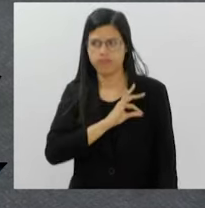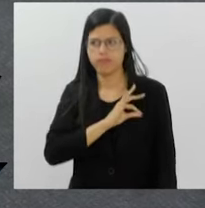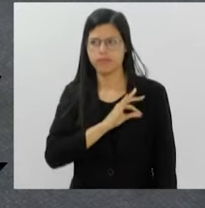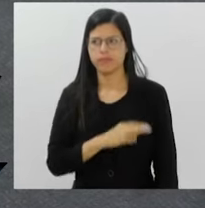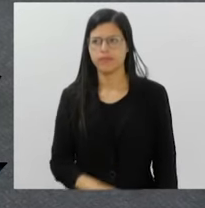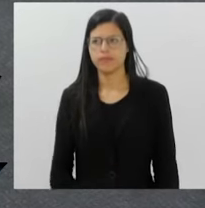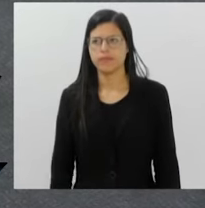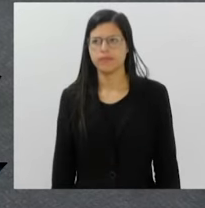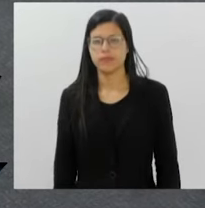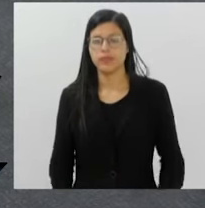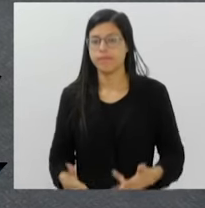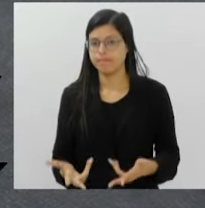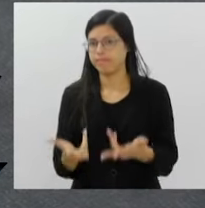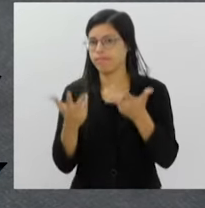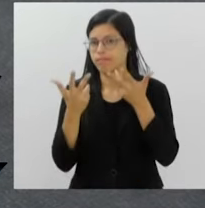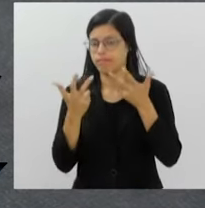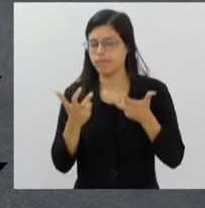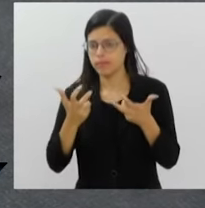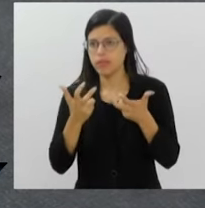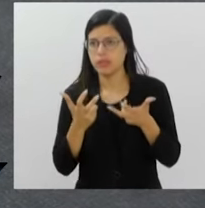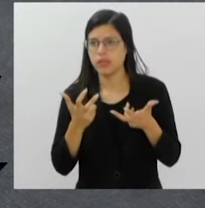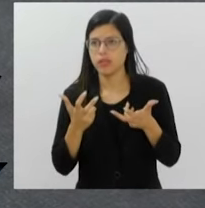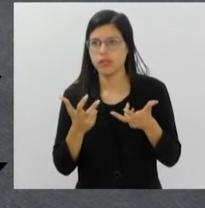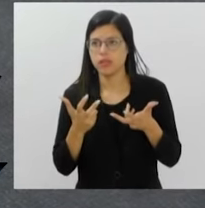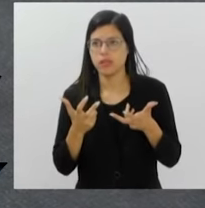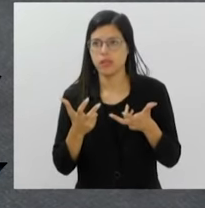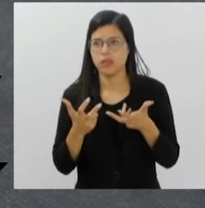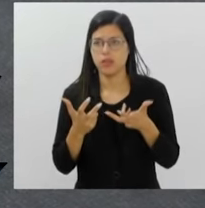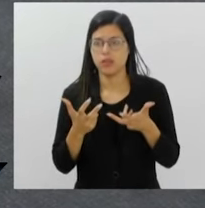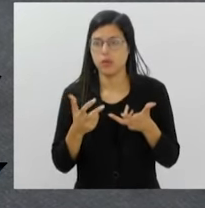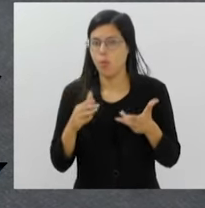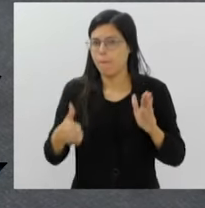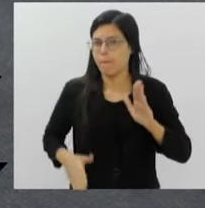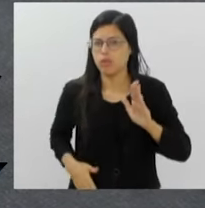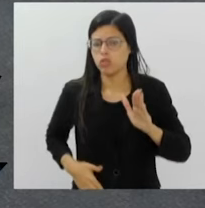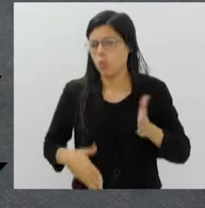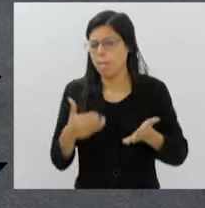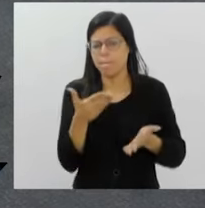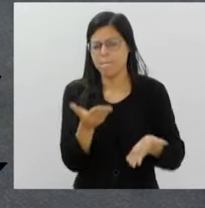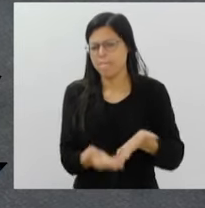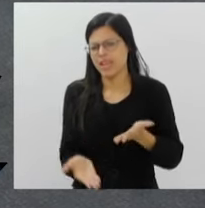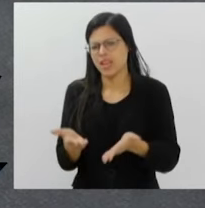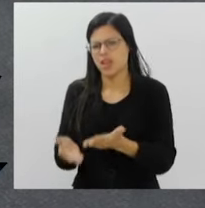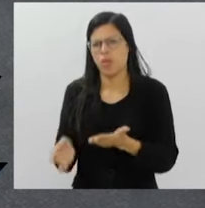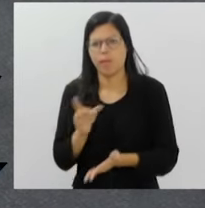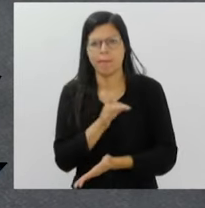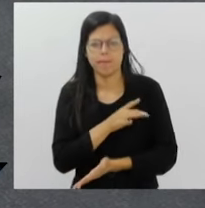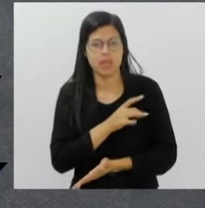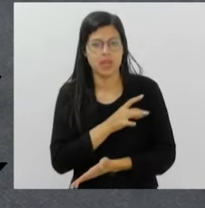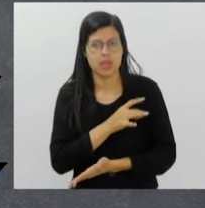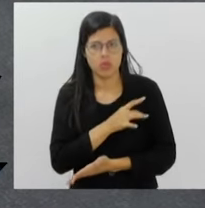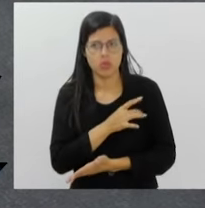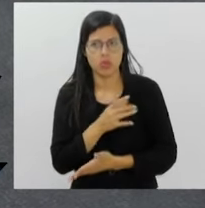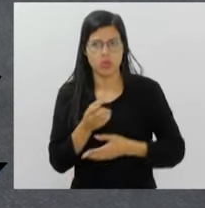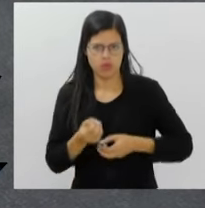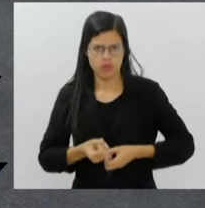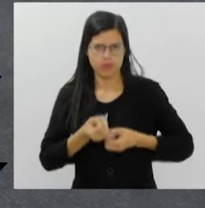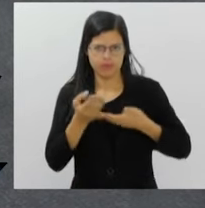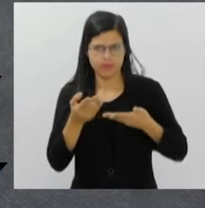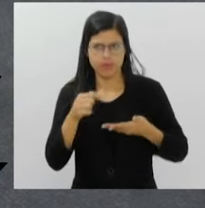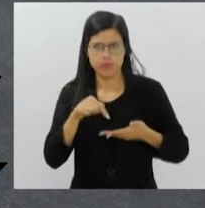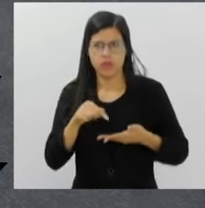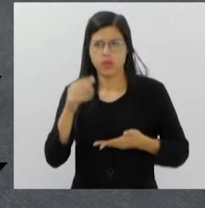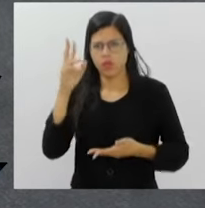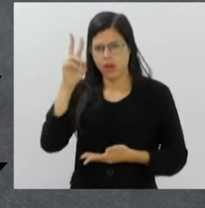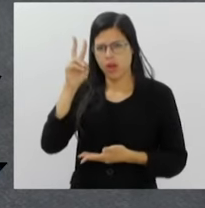E aí você vê que eles estão perdendo medo. E vou dar um relato aqui para vocês. Eu me lembro quando, na ativa no